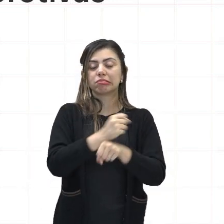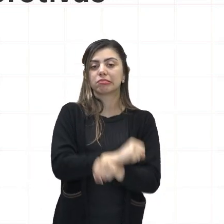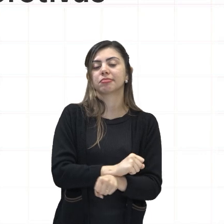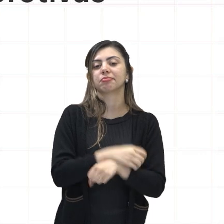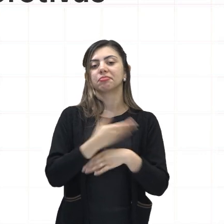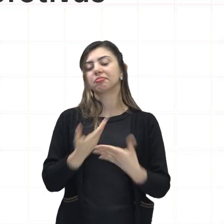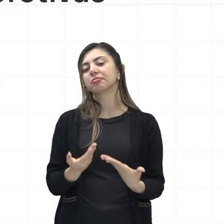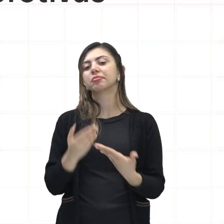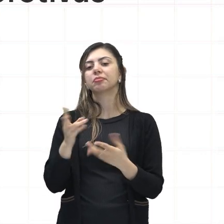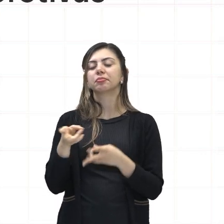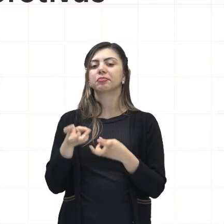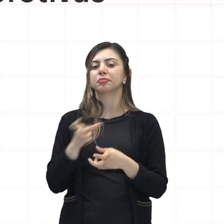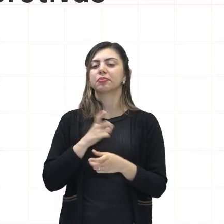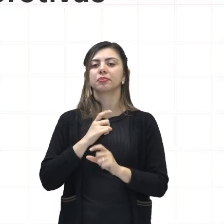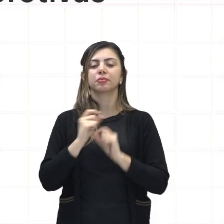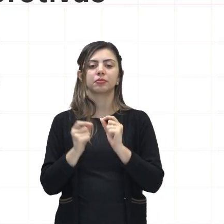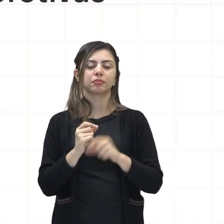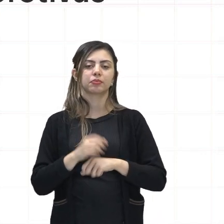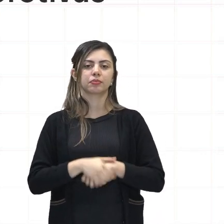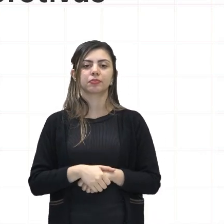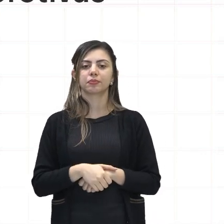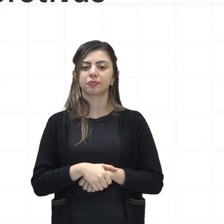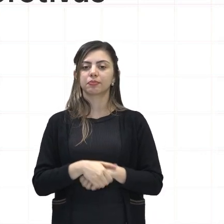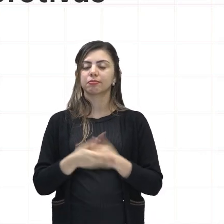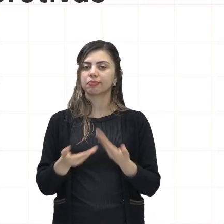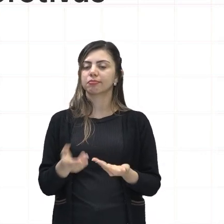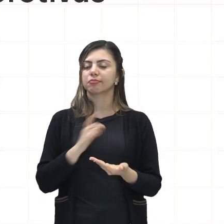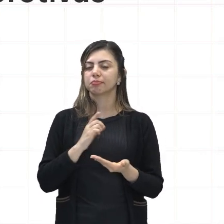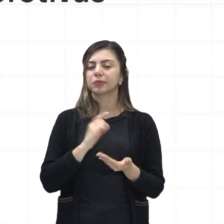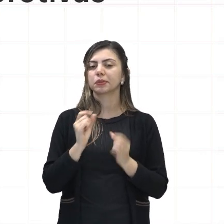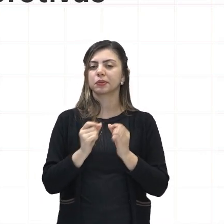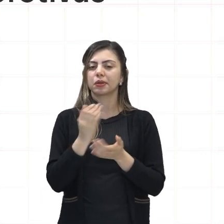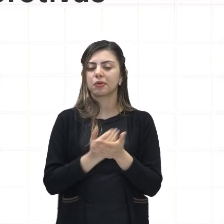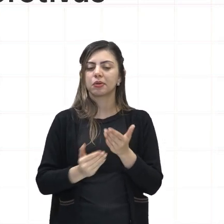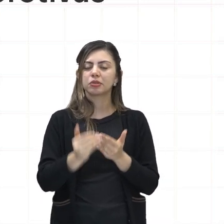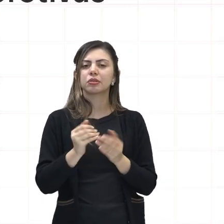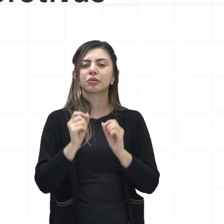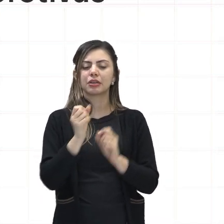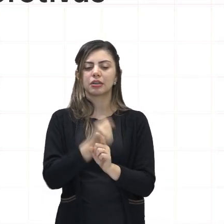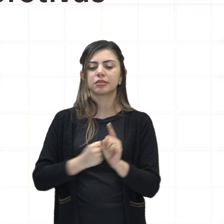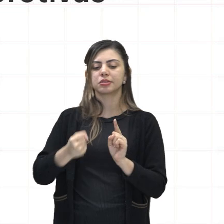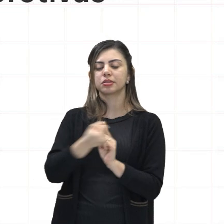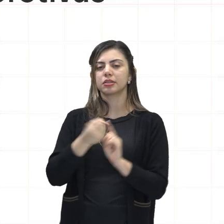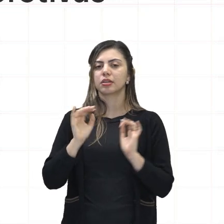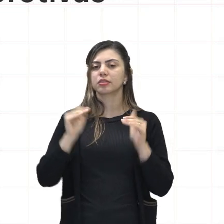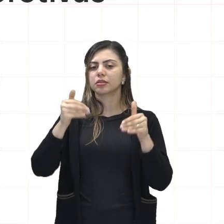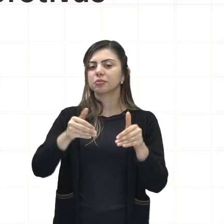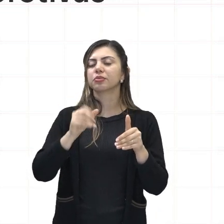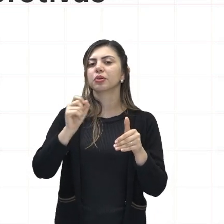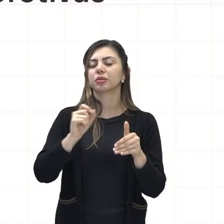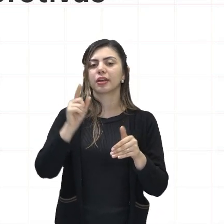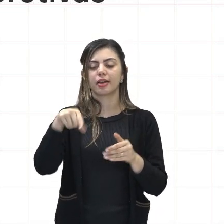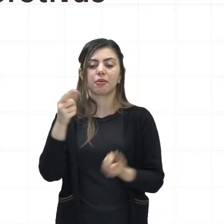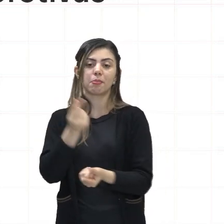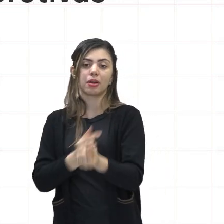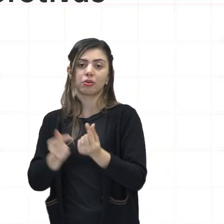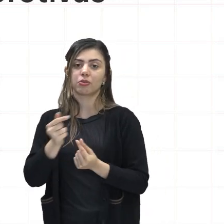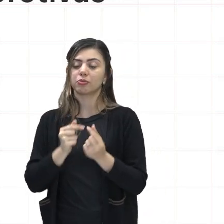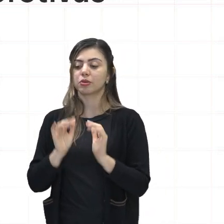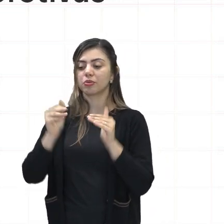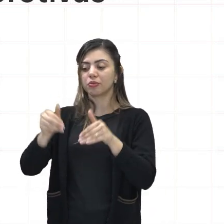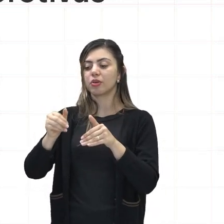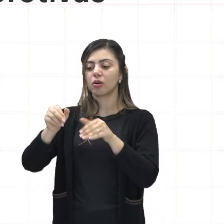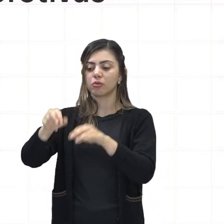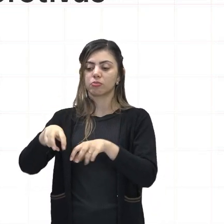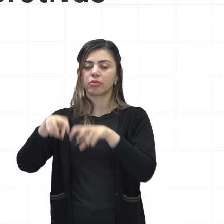nós temos aí a construção, ou melhor, a continuidade de uma sociedade voltada para uma economia agrária, como o